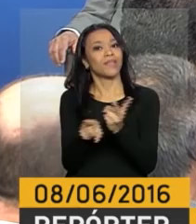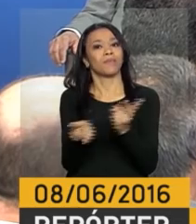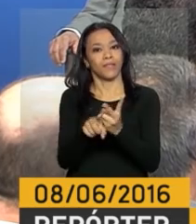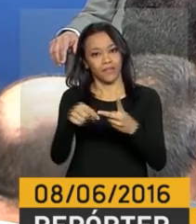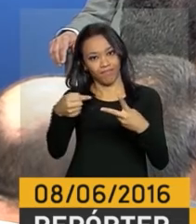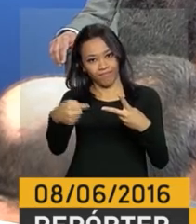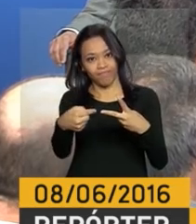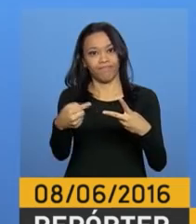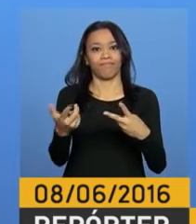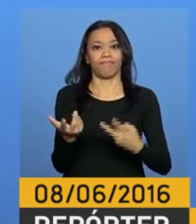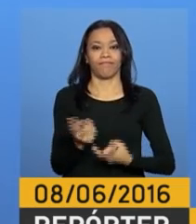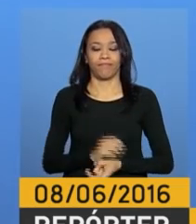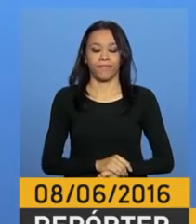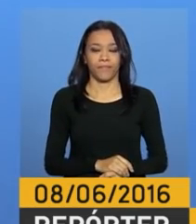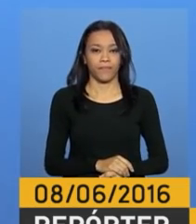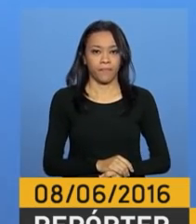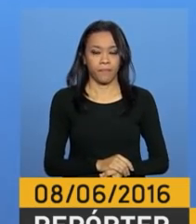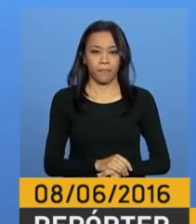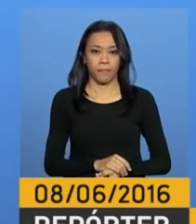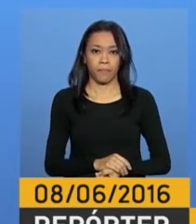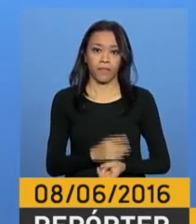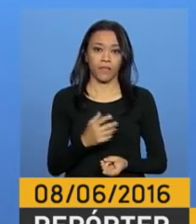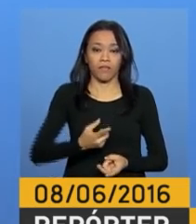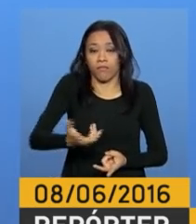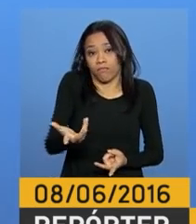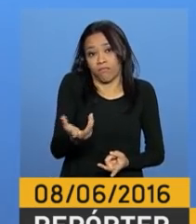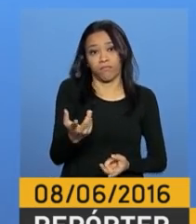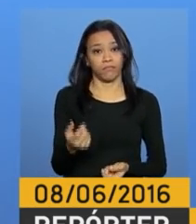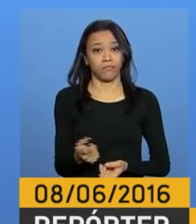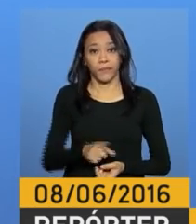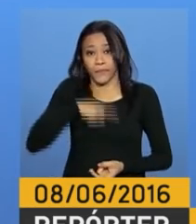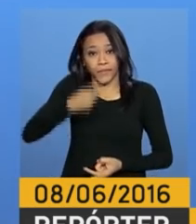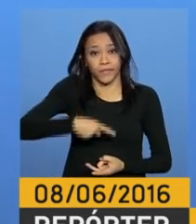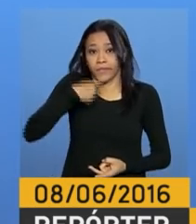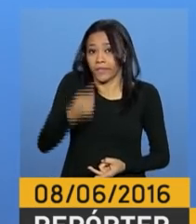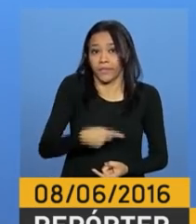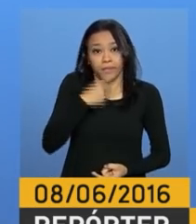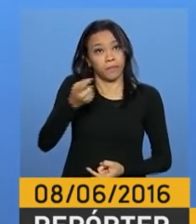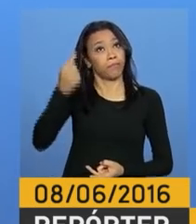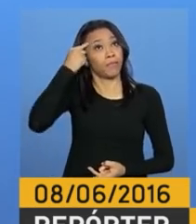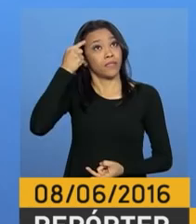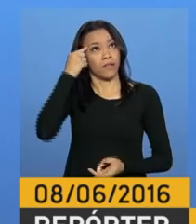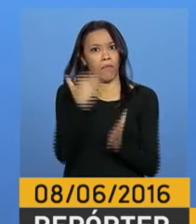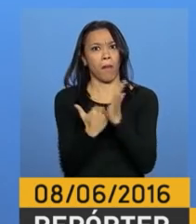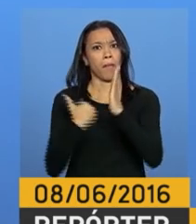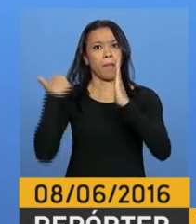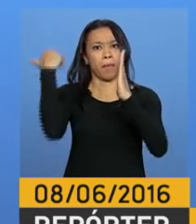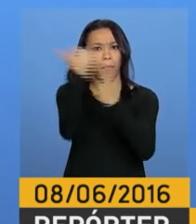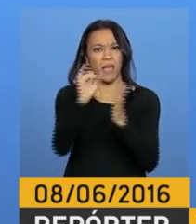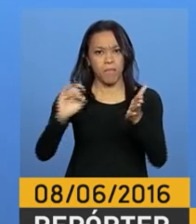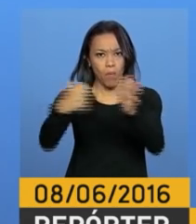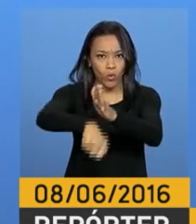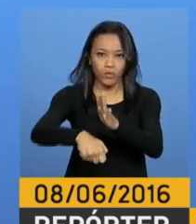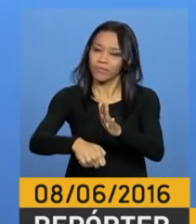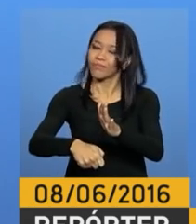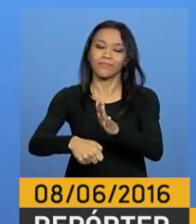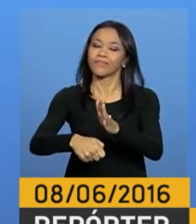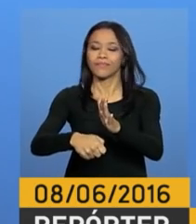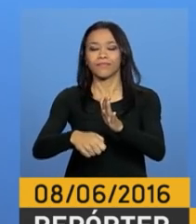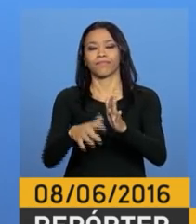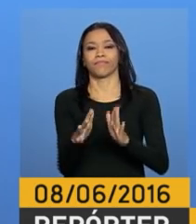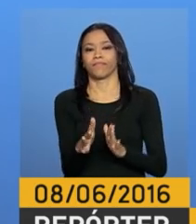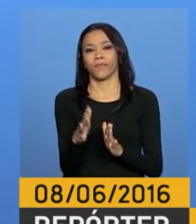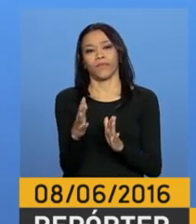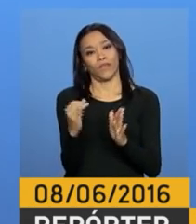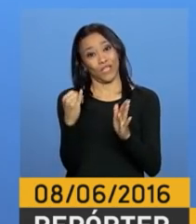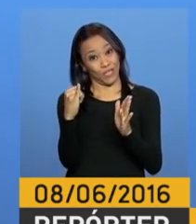fase administrativa então não adianta se pensar em aumentar impostos é necessário que os impostos